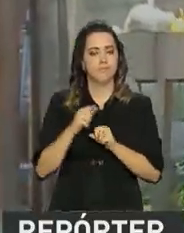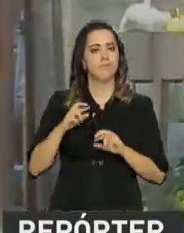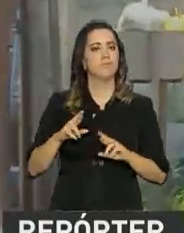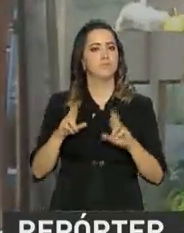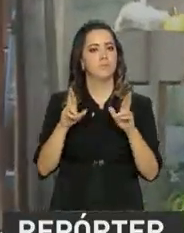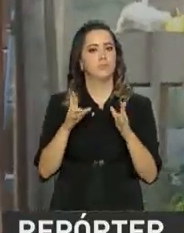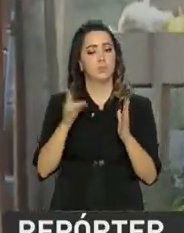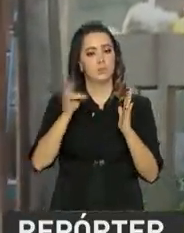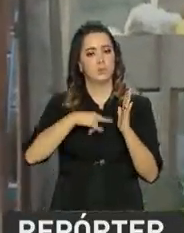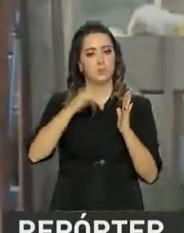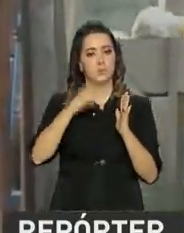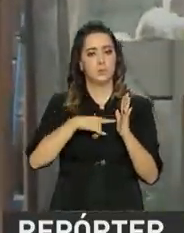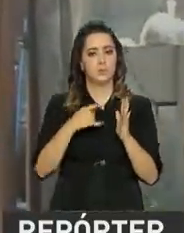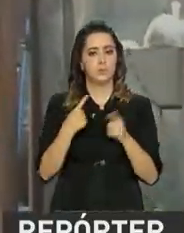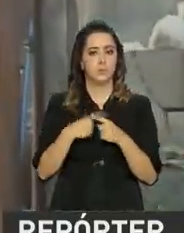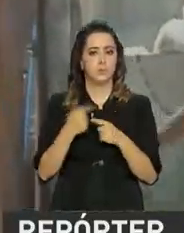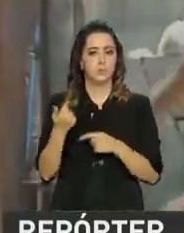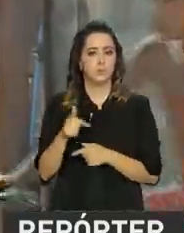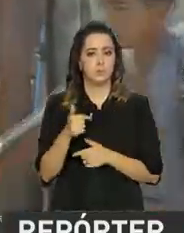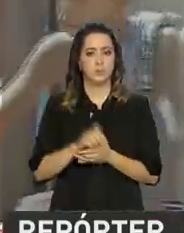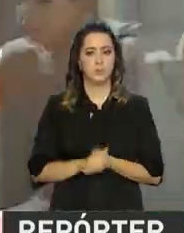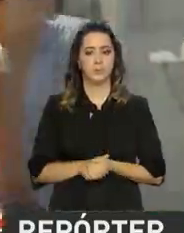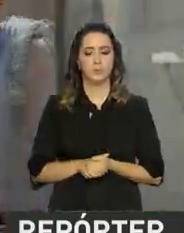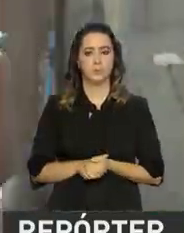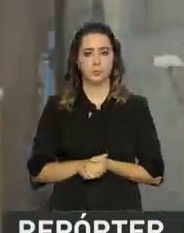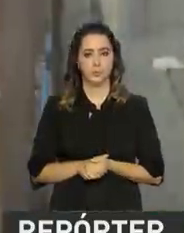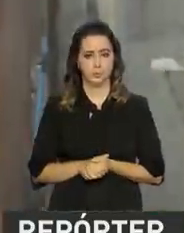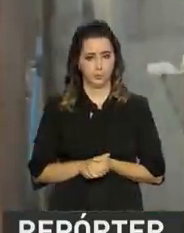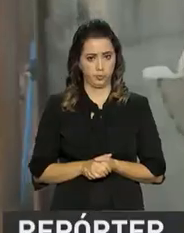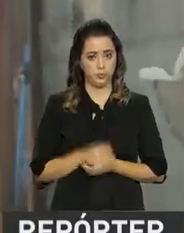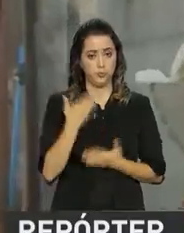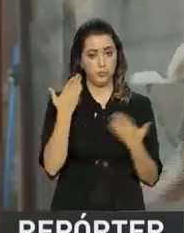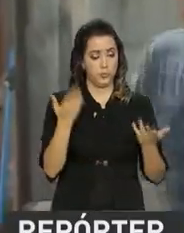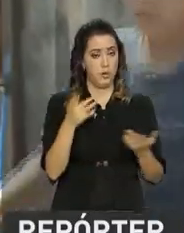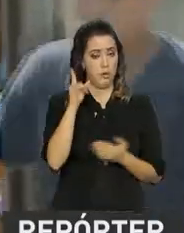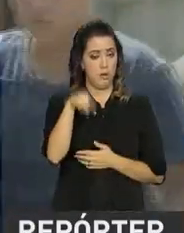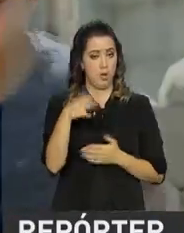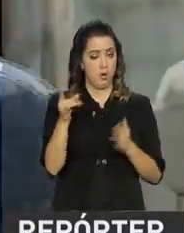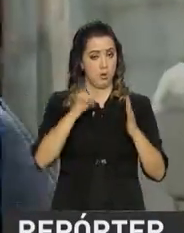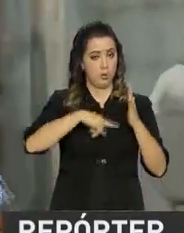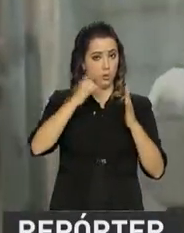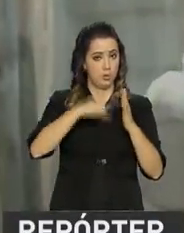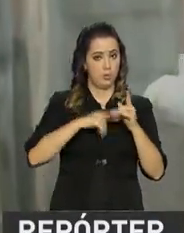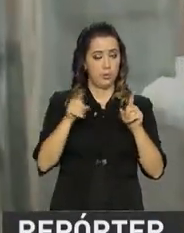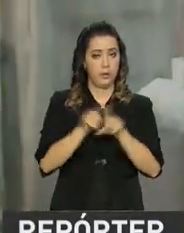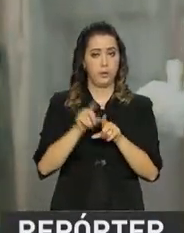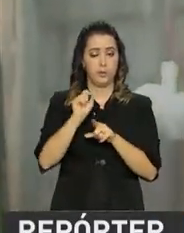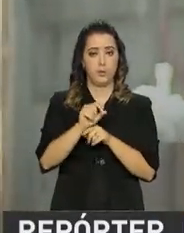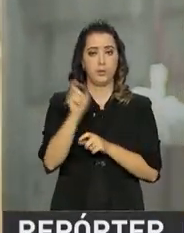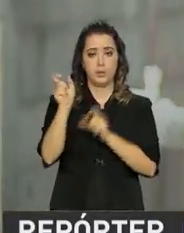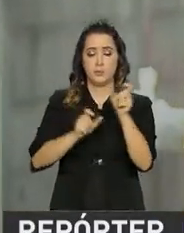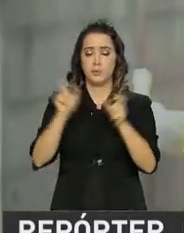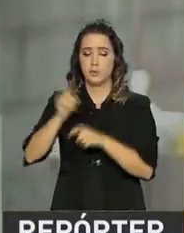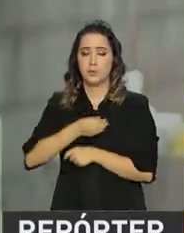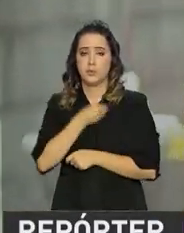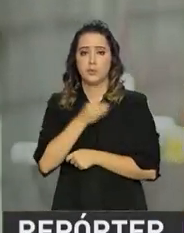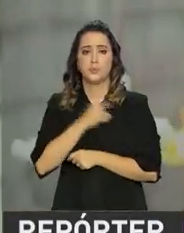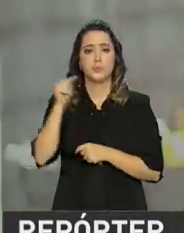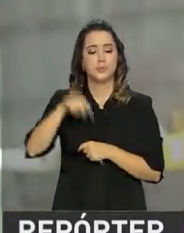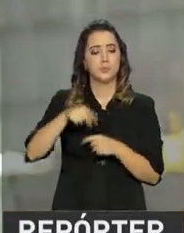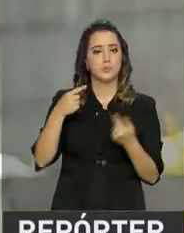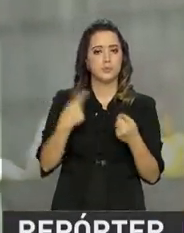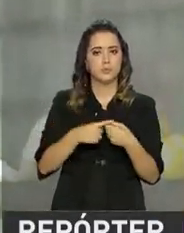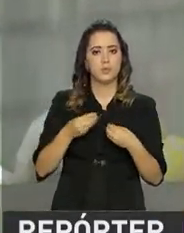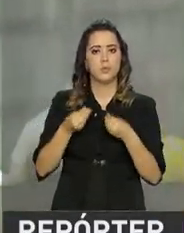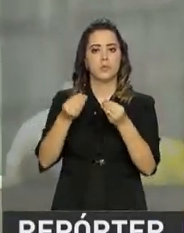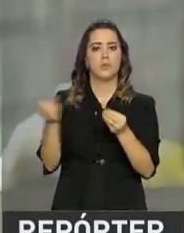neste local, mas não possuem o documento destes imóveis. Com a regularização, os moradores daqui de Jardim Mar